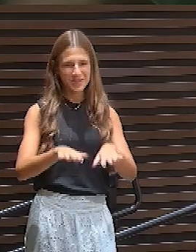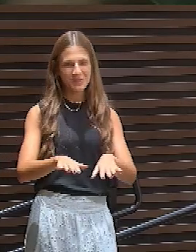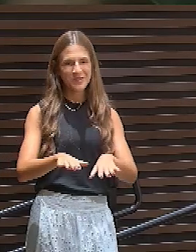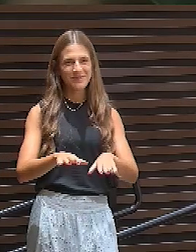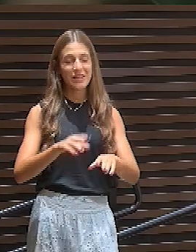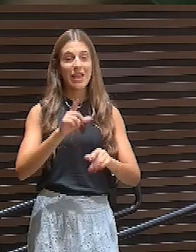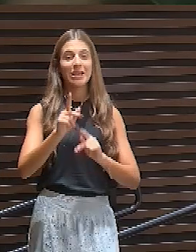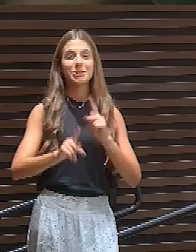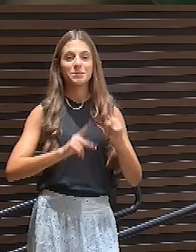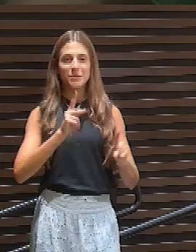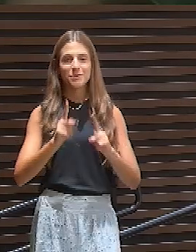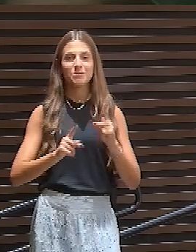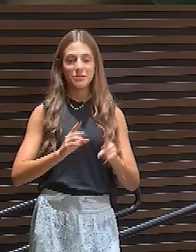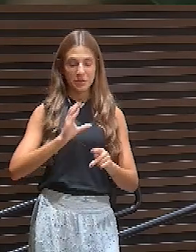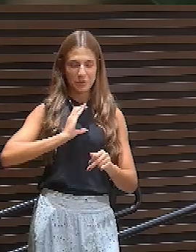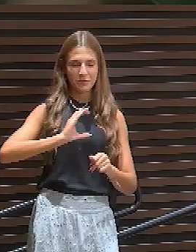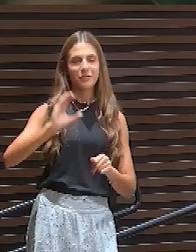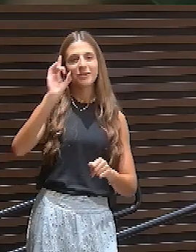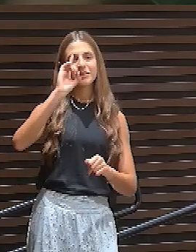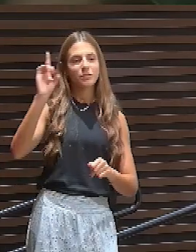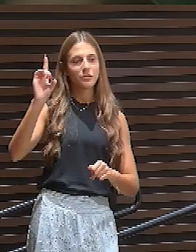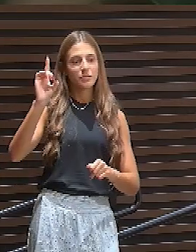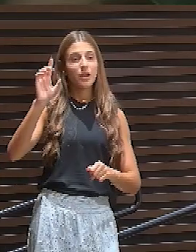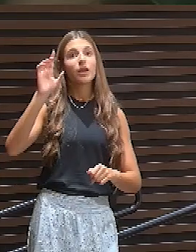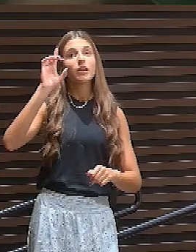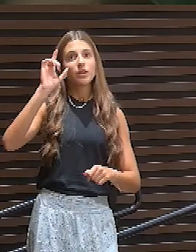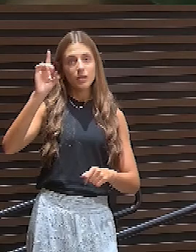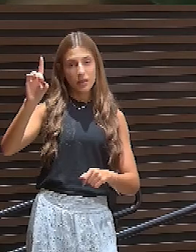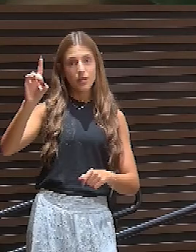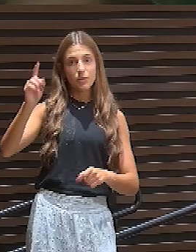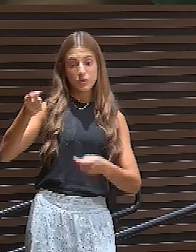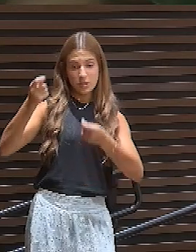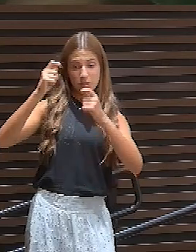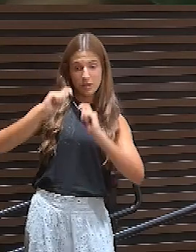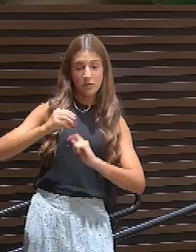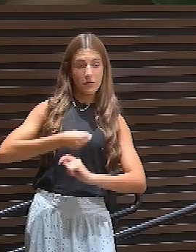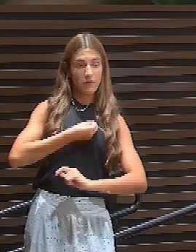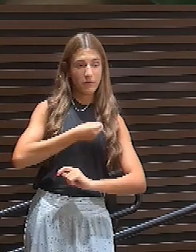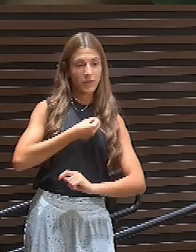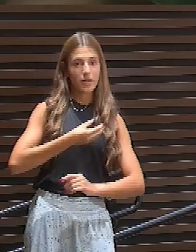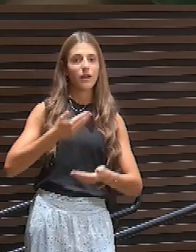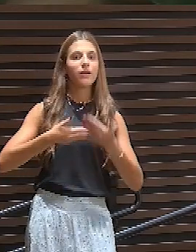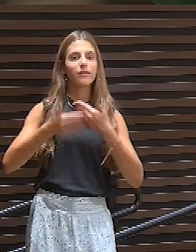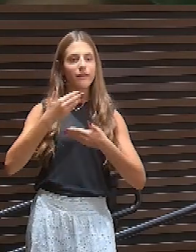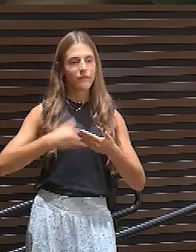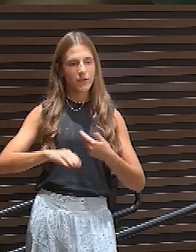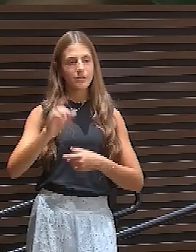Deus os vivificou por meio da sua palavra. Sua fé foi